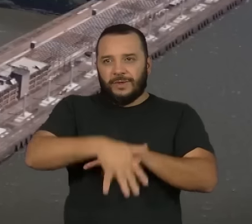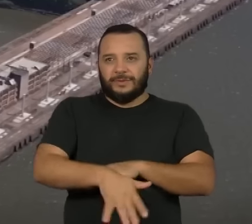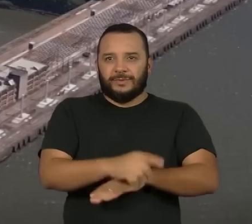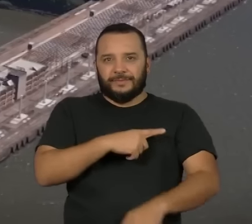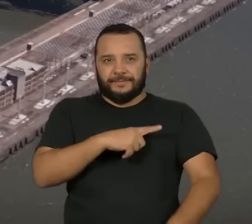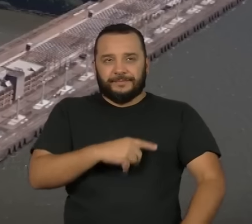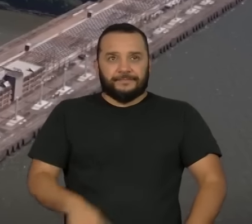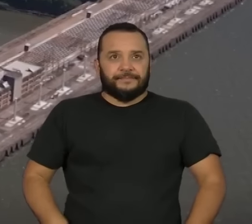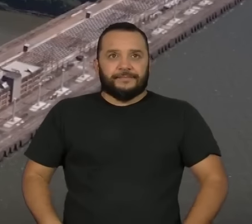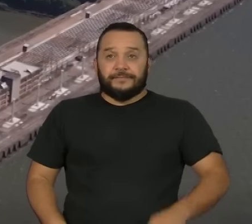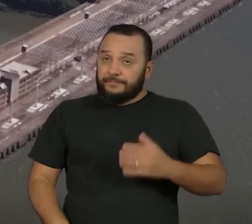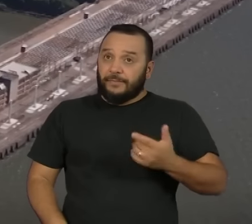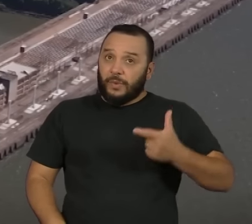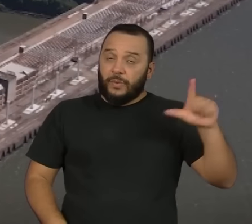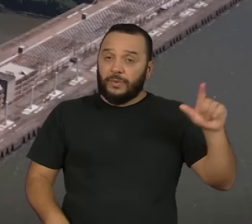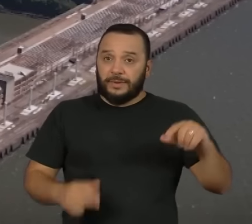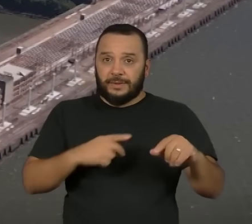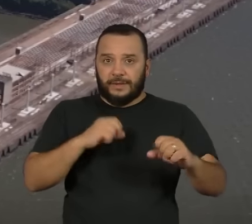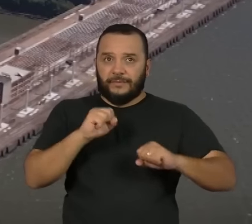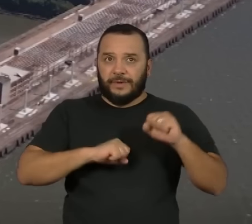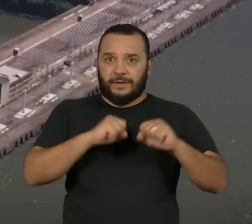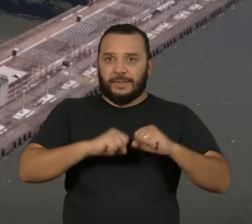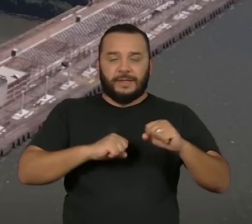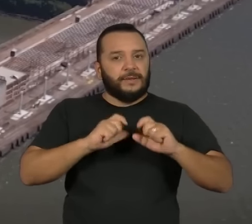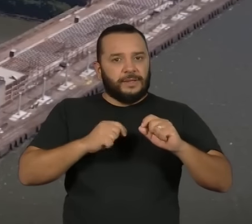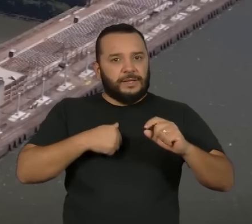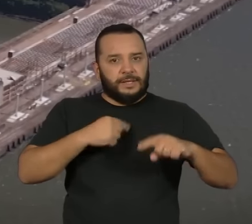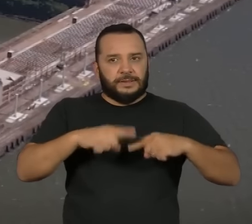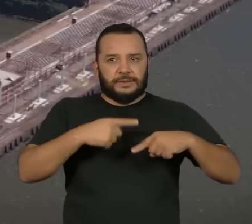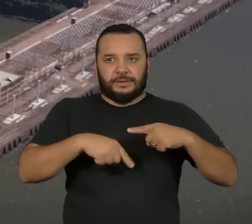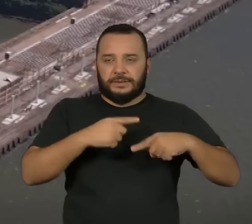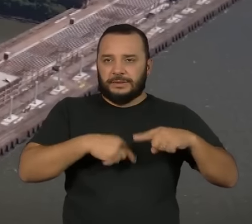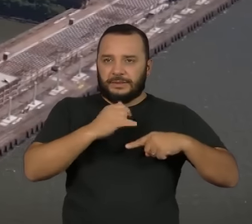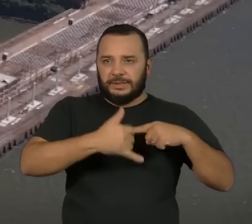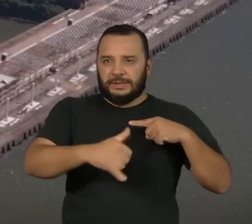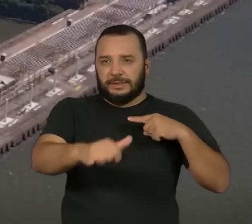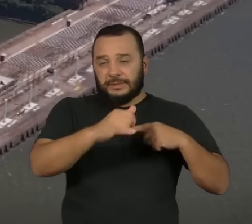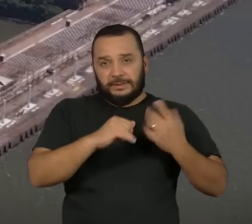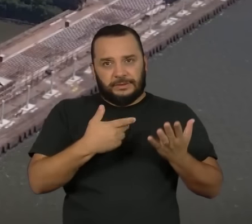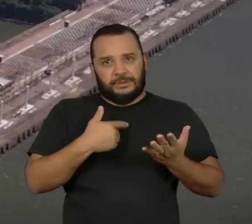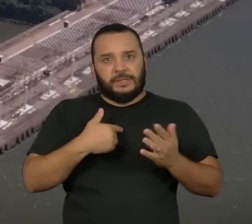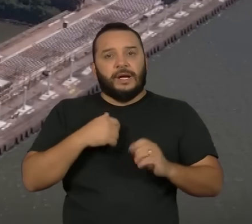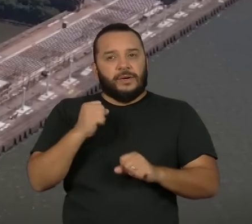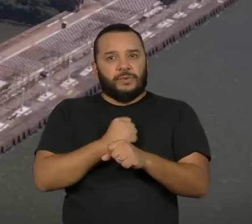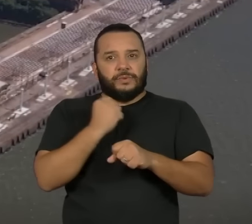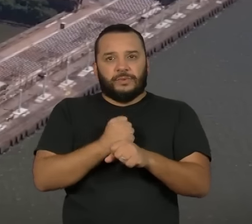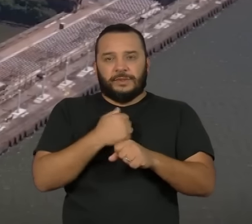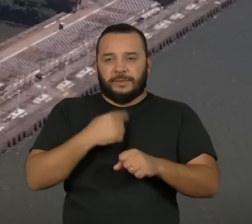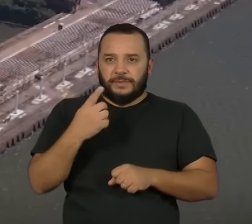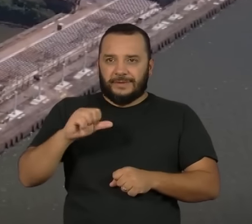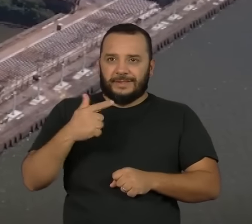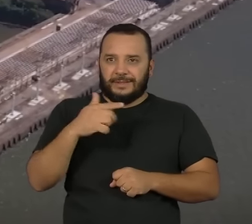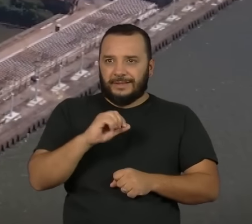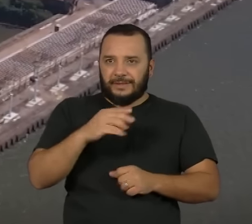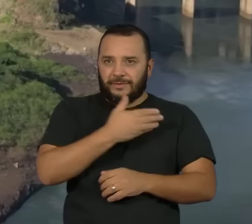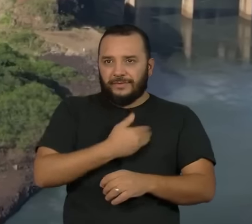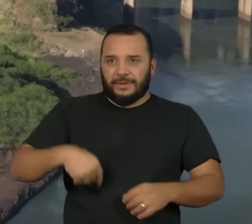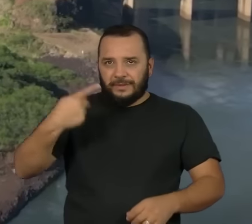Do outro, a Itaipu Binacional, hidrelétrica construída nos anos 70 pelos governos